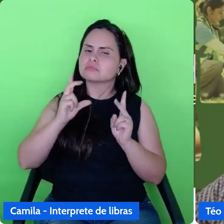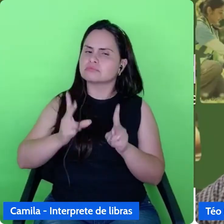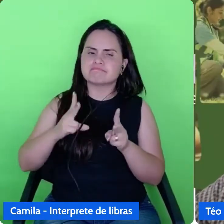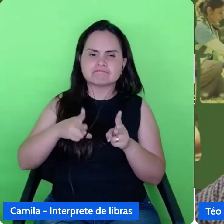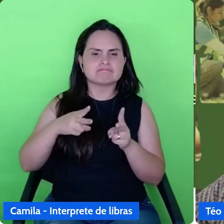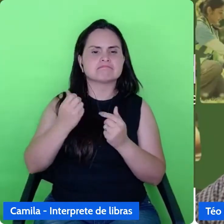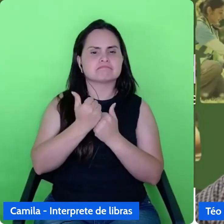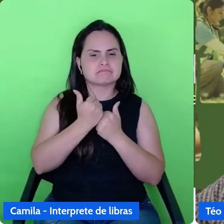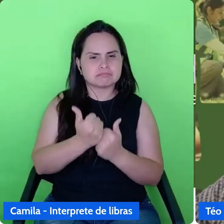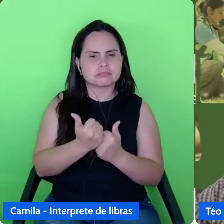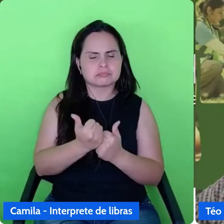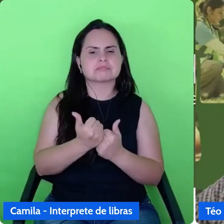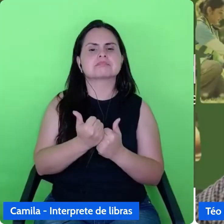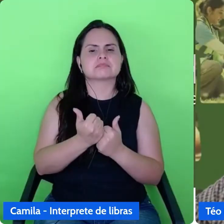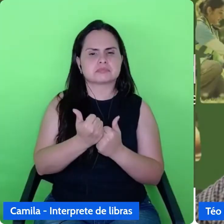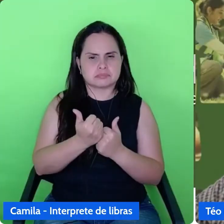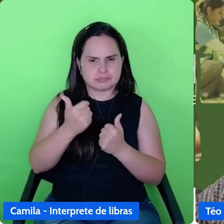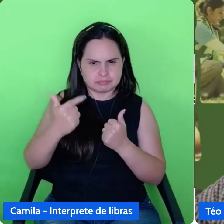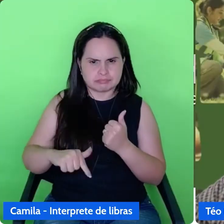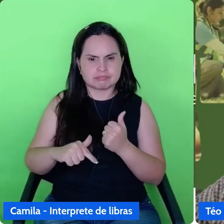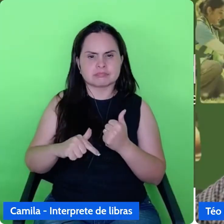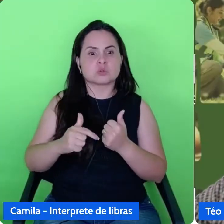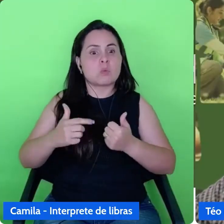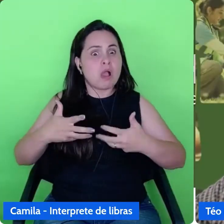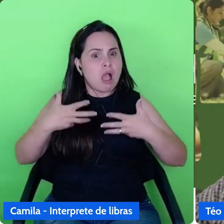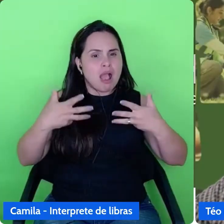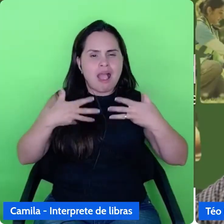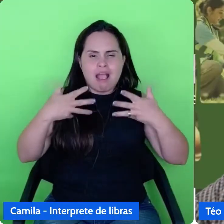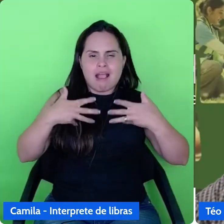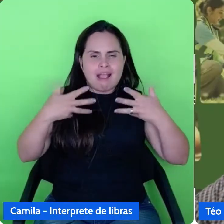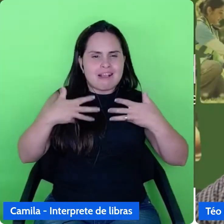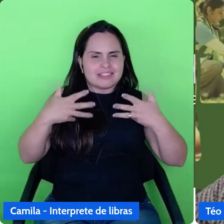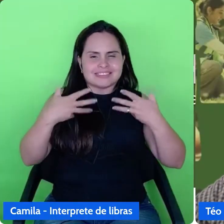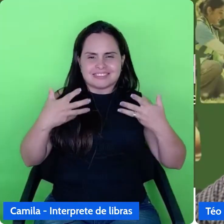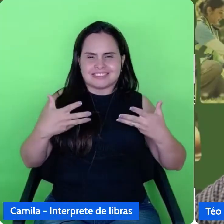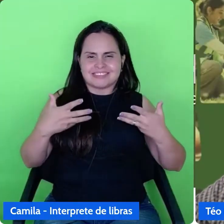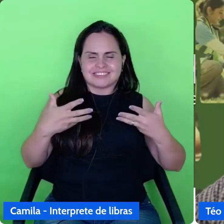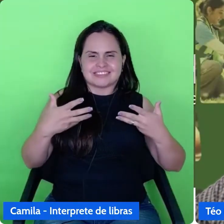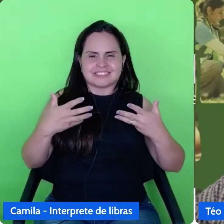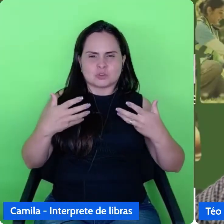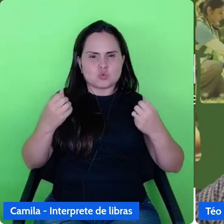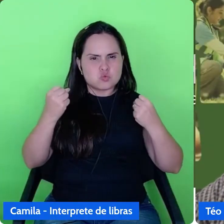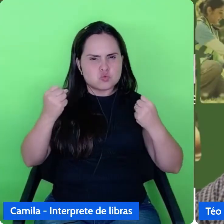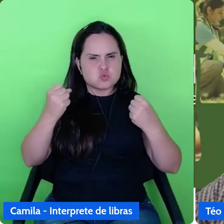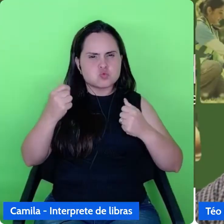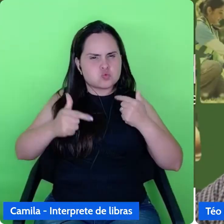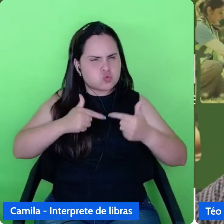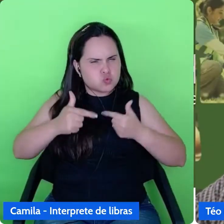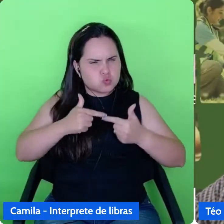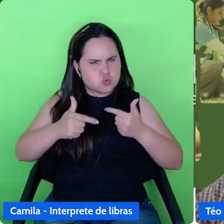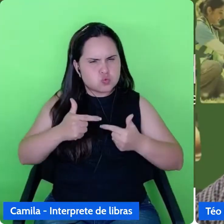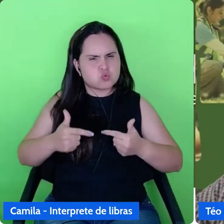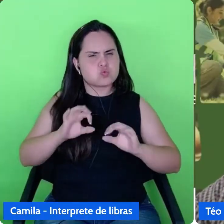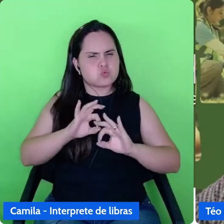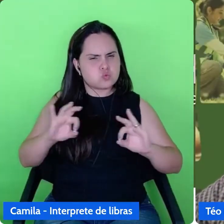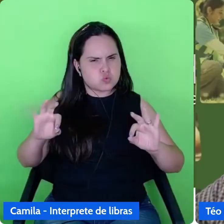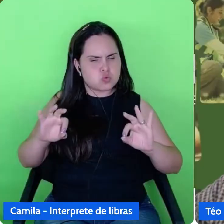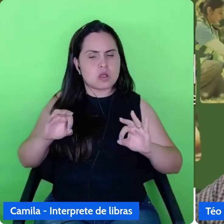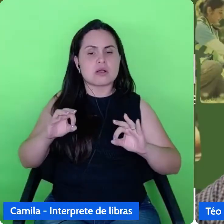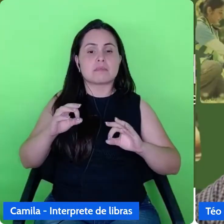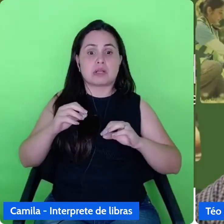com muita ênfase, com muita energia, com muita força e competência as